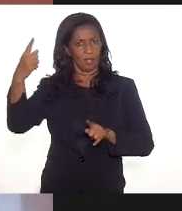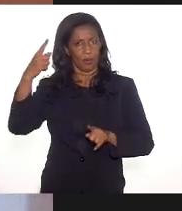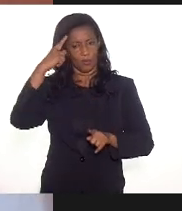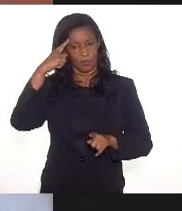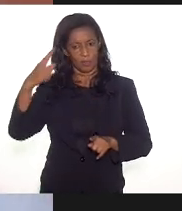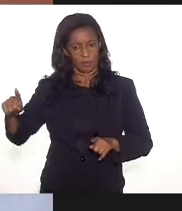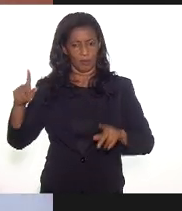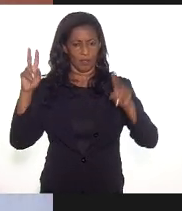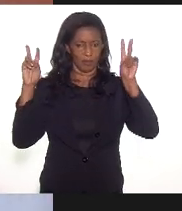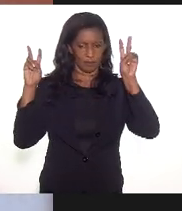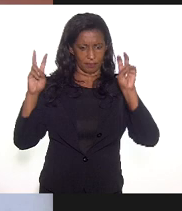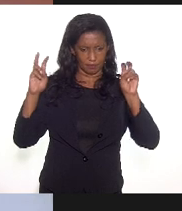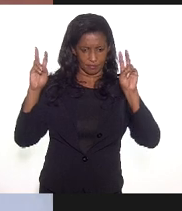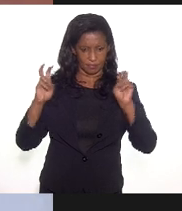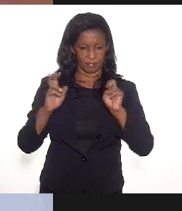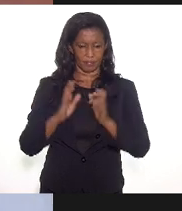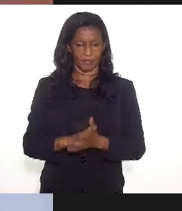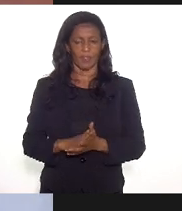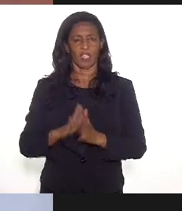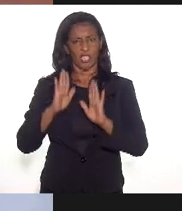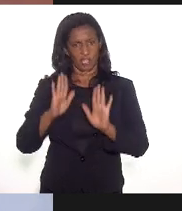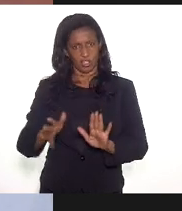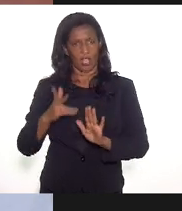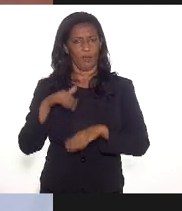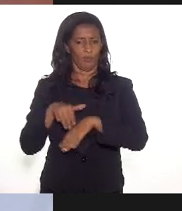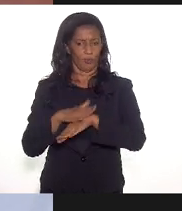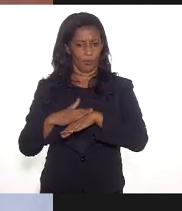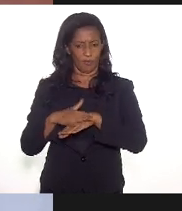o assunto que foi tratado aqui